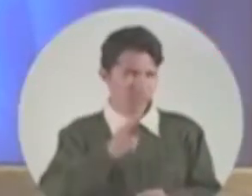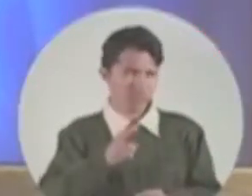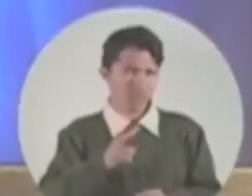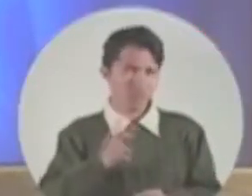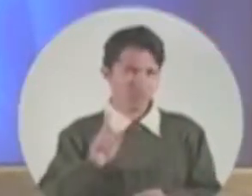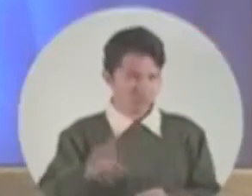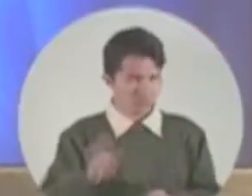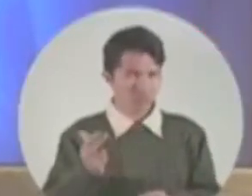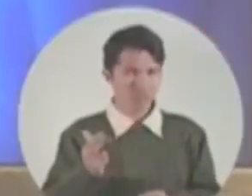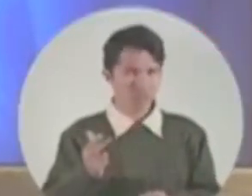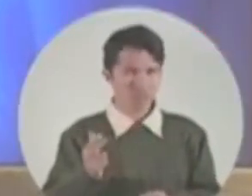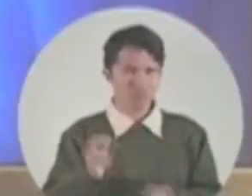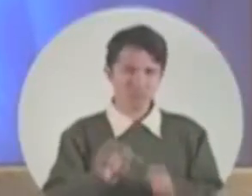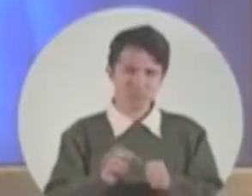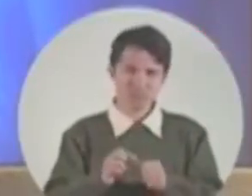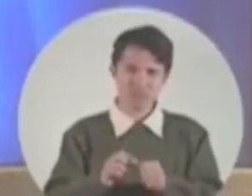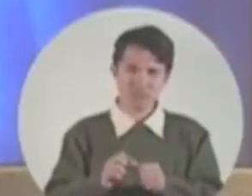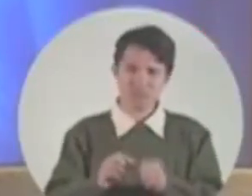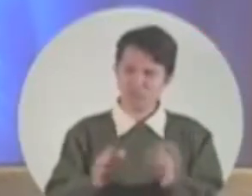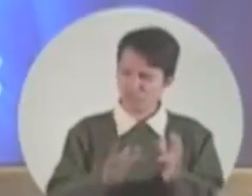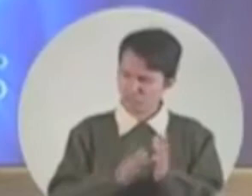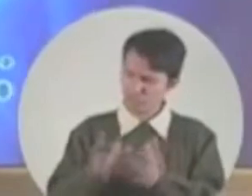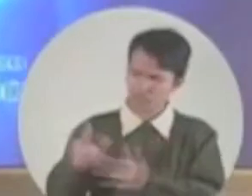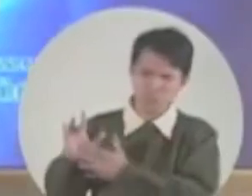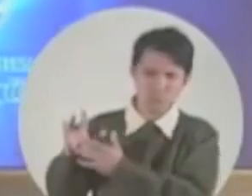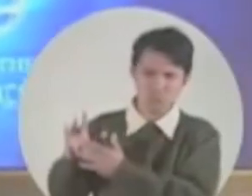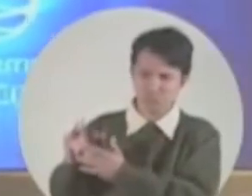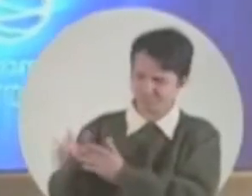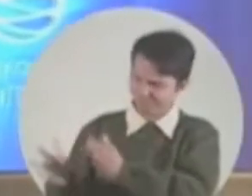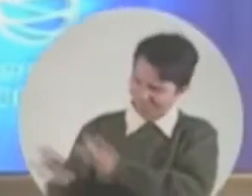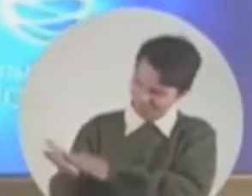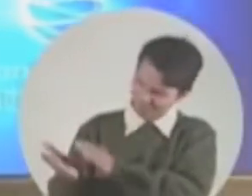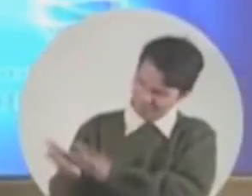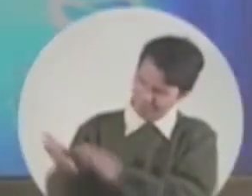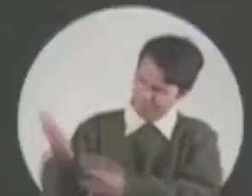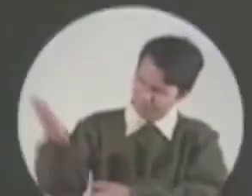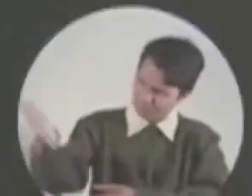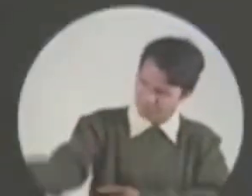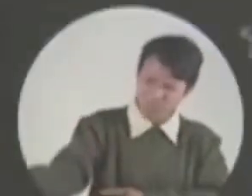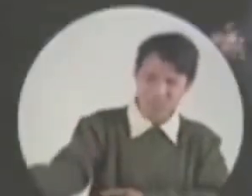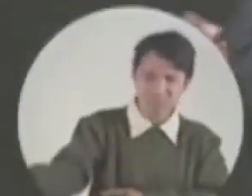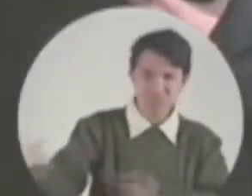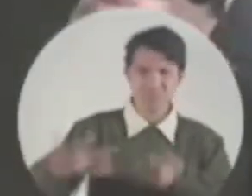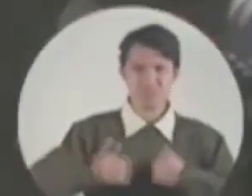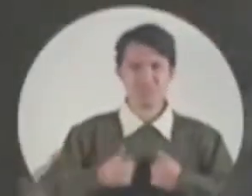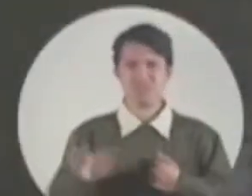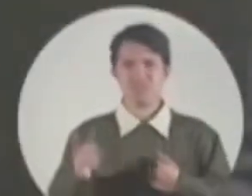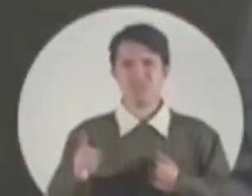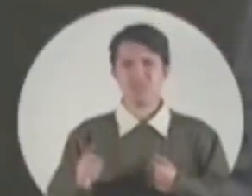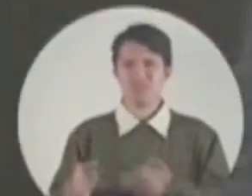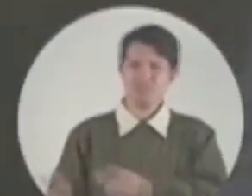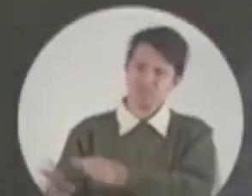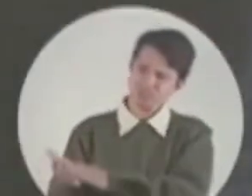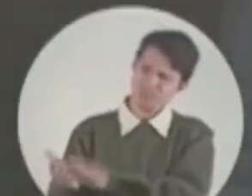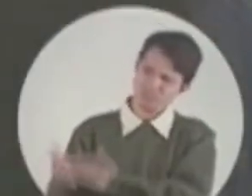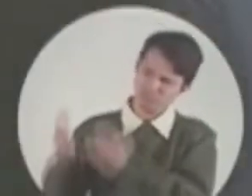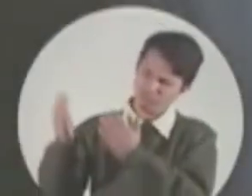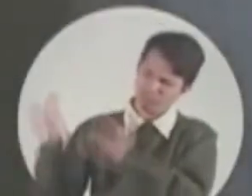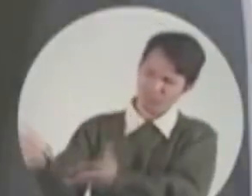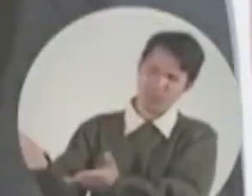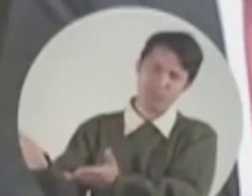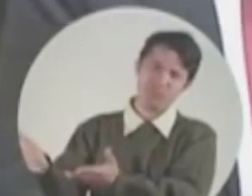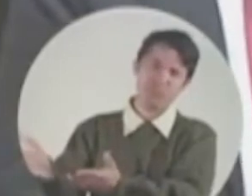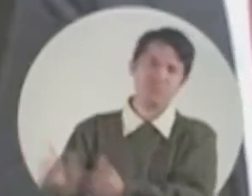E aí é hora da gente fazer aquilo que Maria fez. Dizer: Jesus, é para a tua glória.